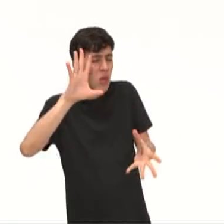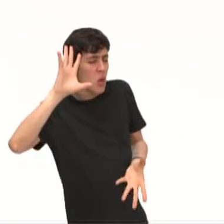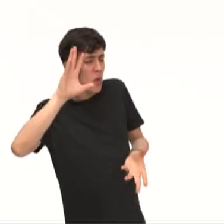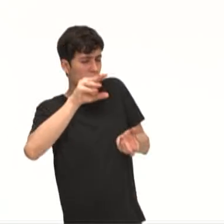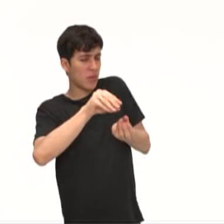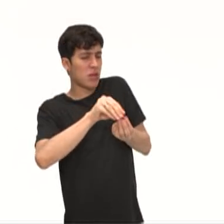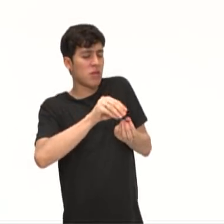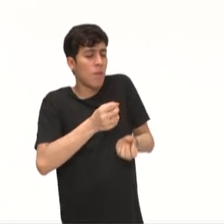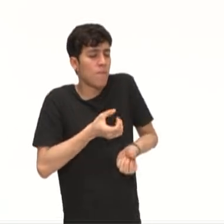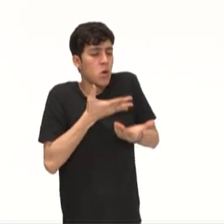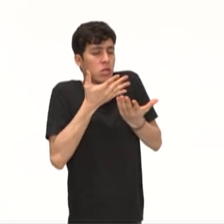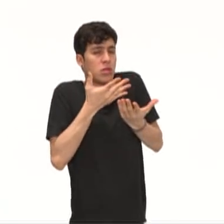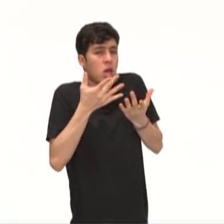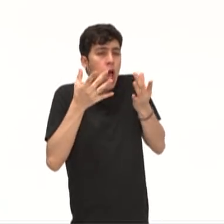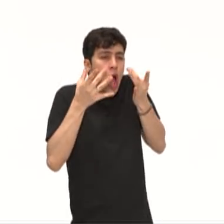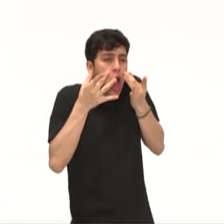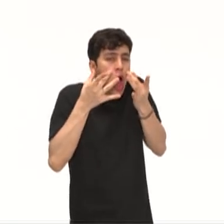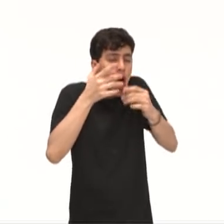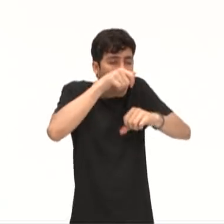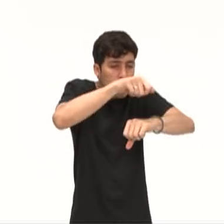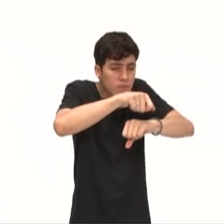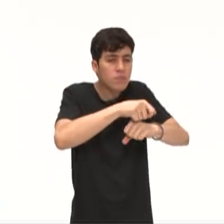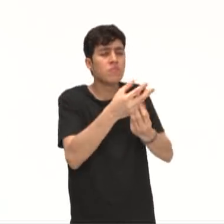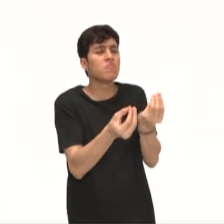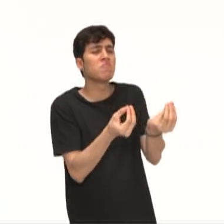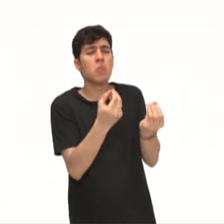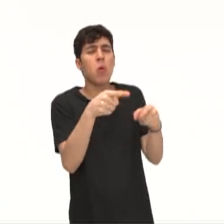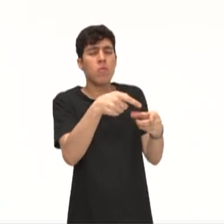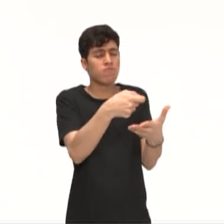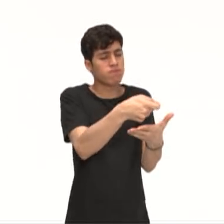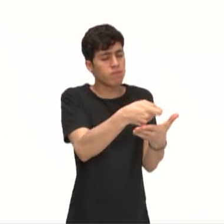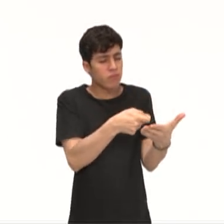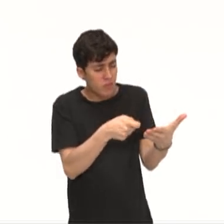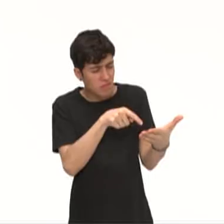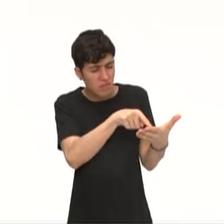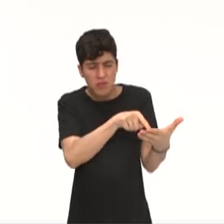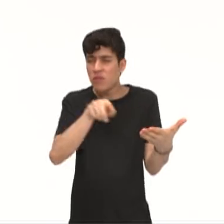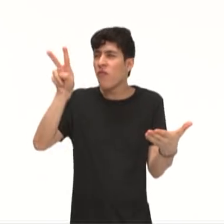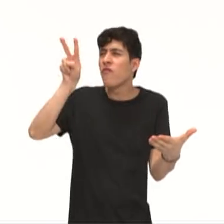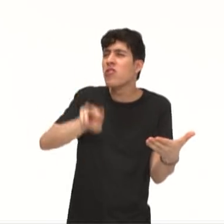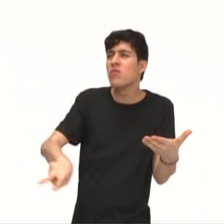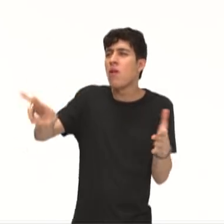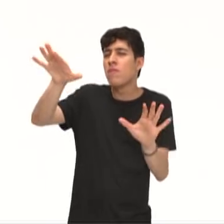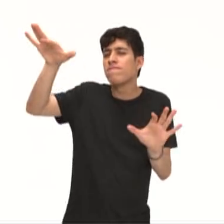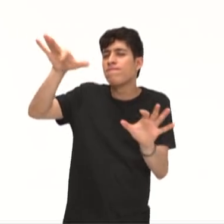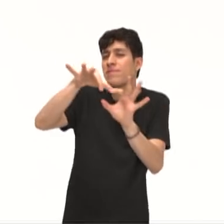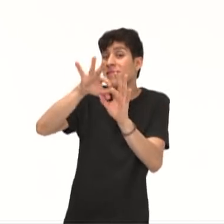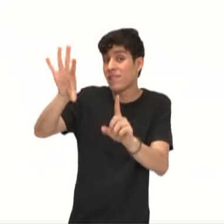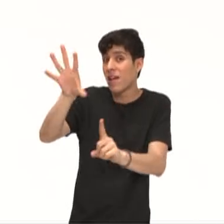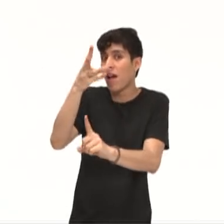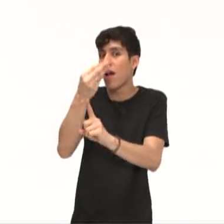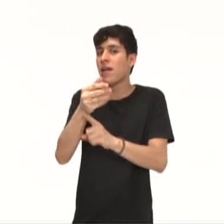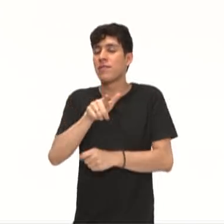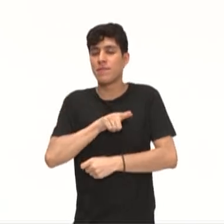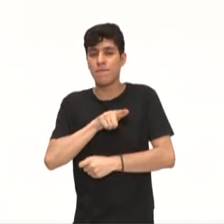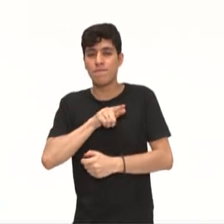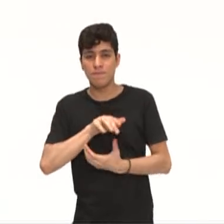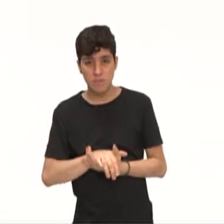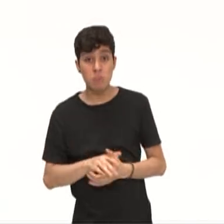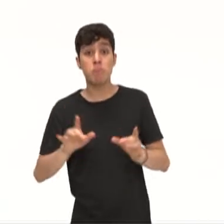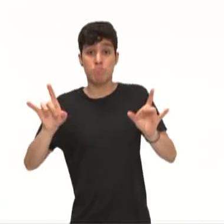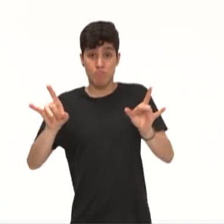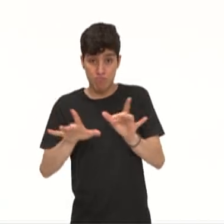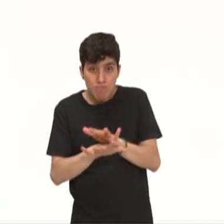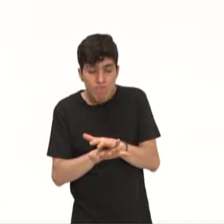que é poesia concreta e como ela se relaciona com as artes visuais. E, por fim, nós vamos analisar